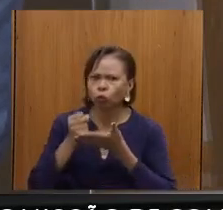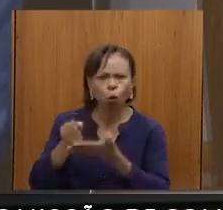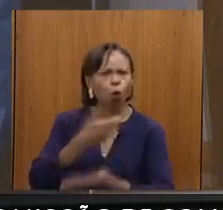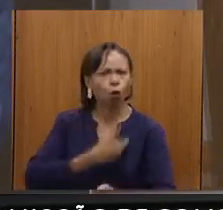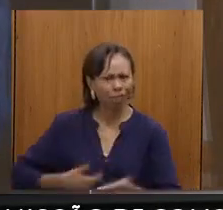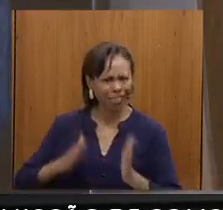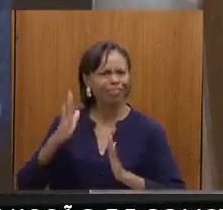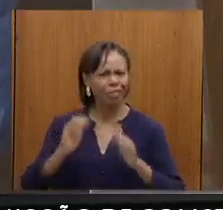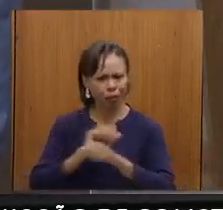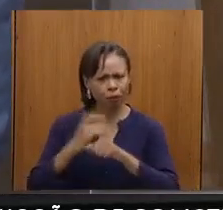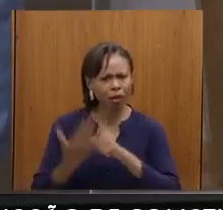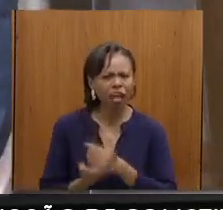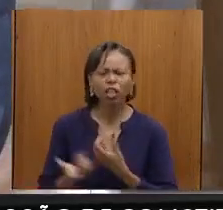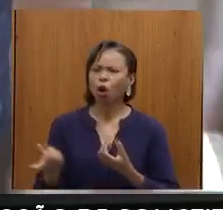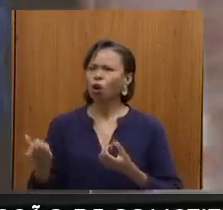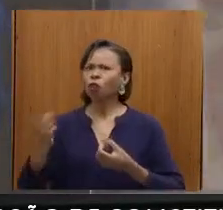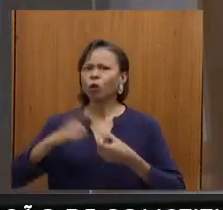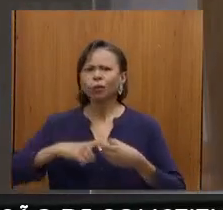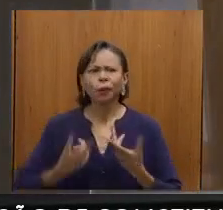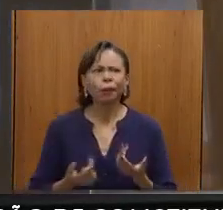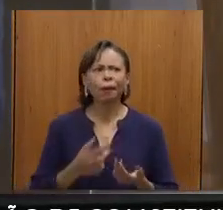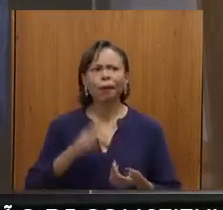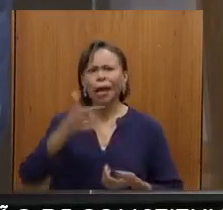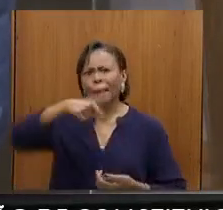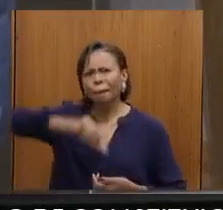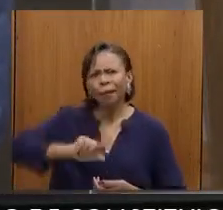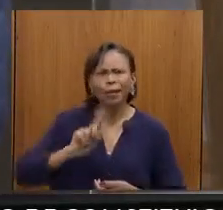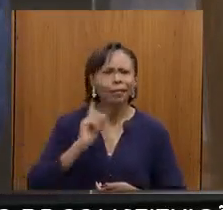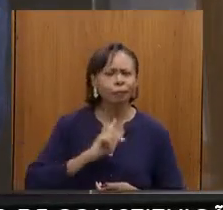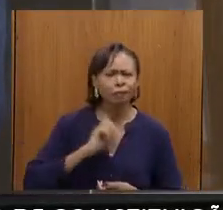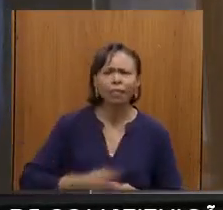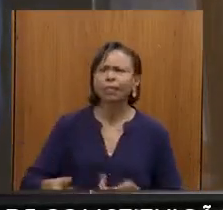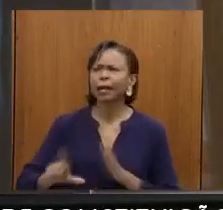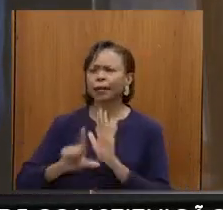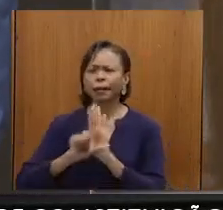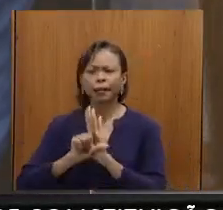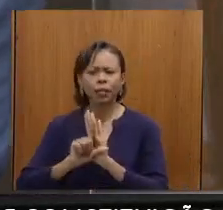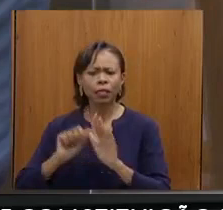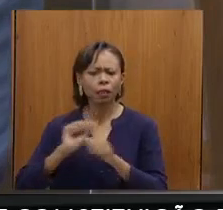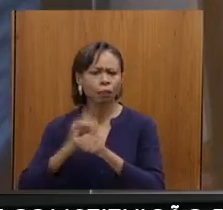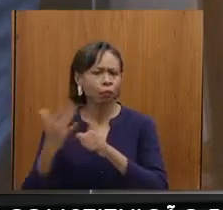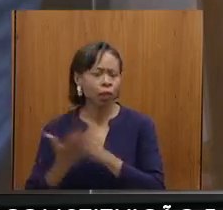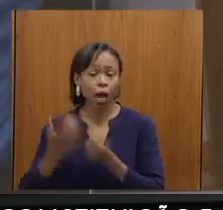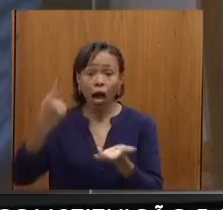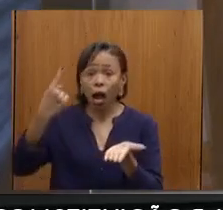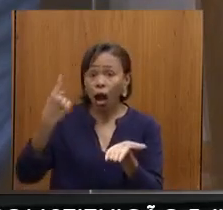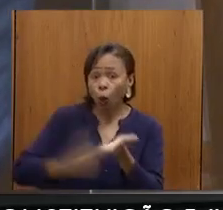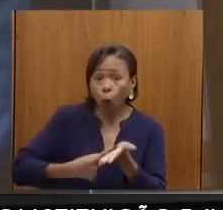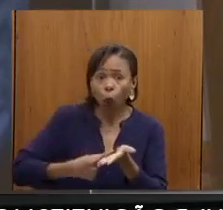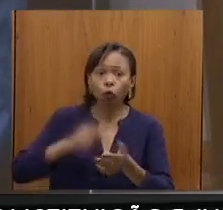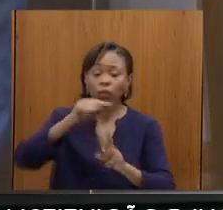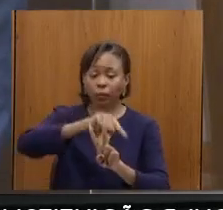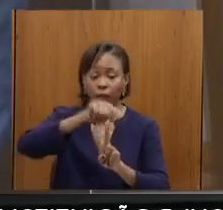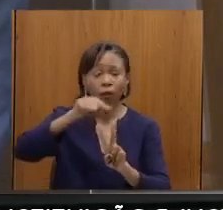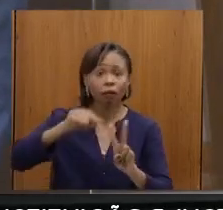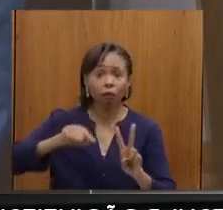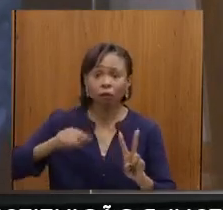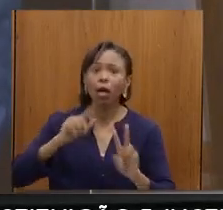votou o Recomeça Minas, votou a Lei Geral da pandemia, o Acordo da Vale, chegamos no